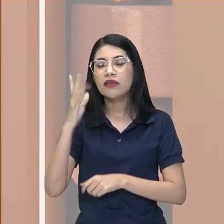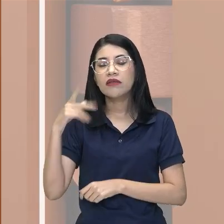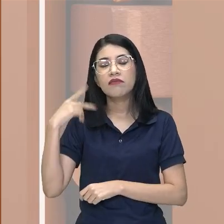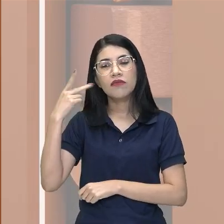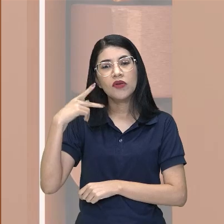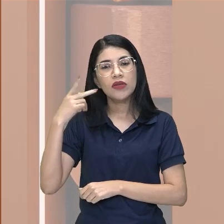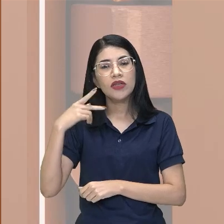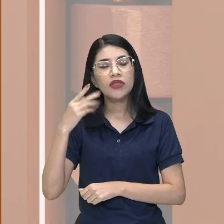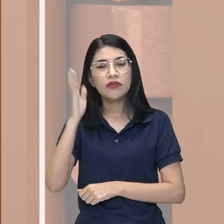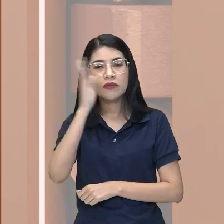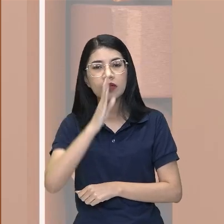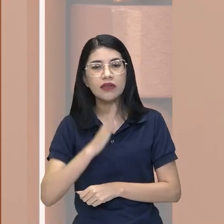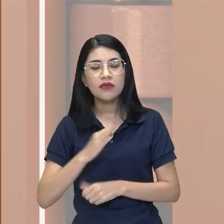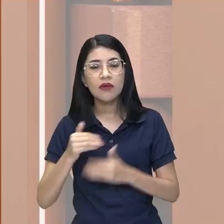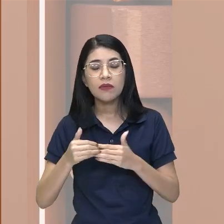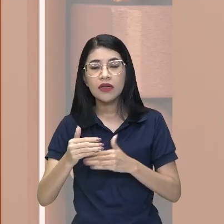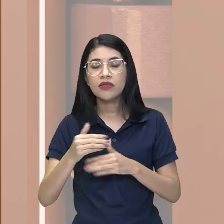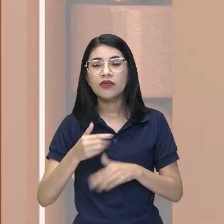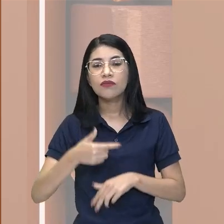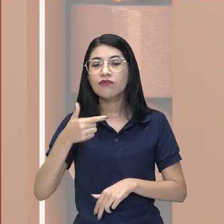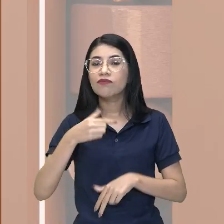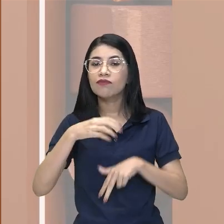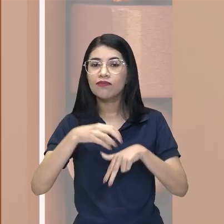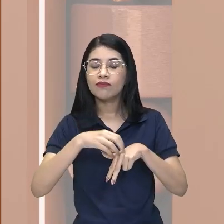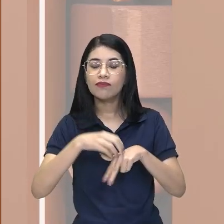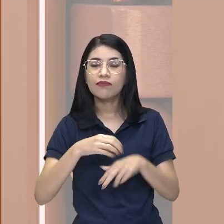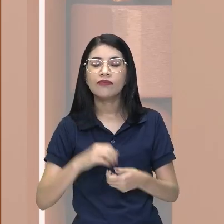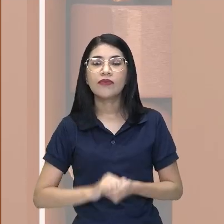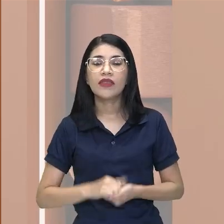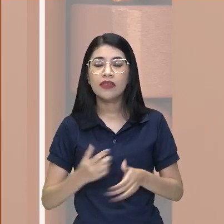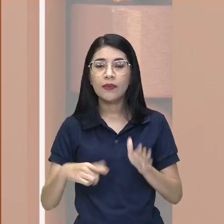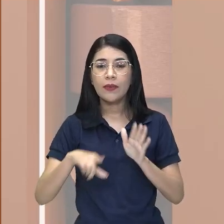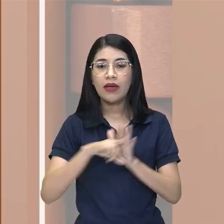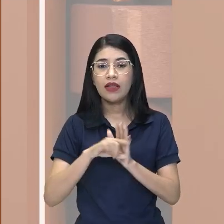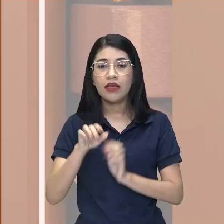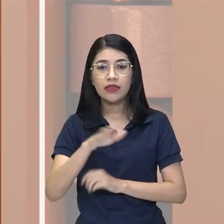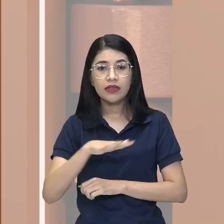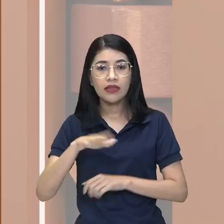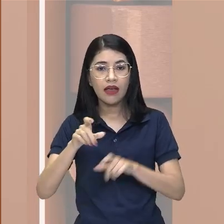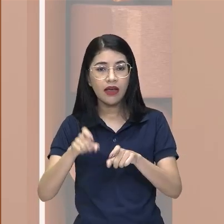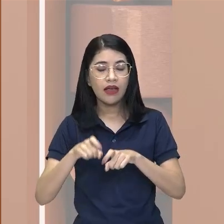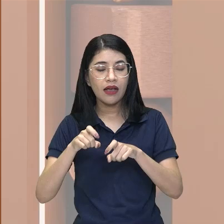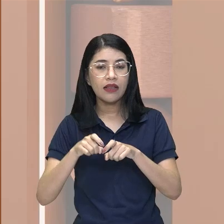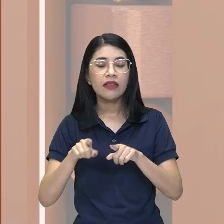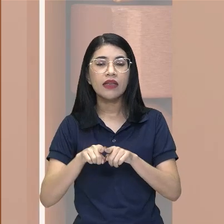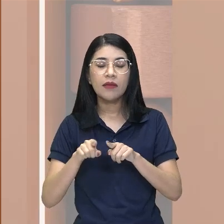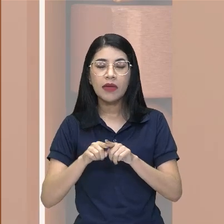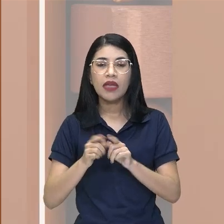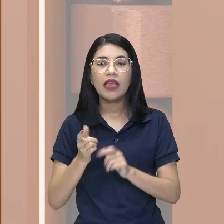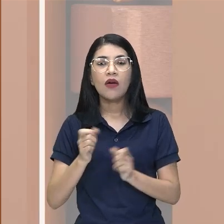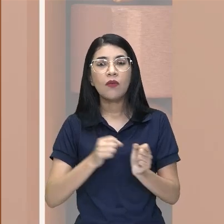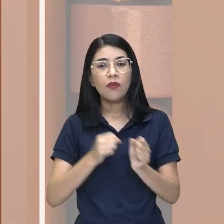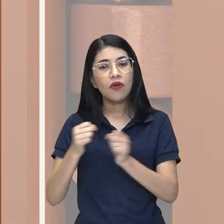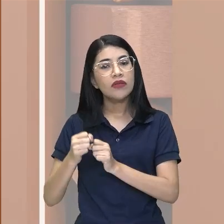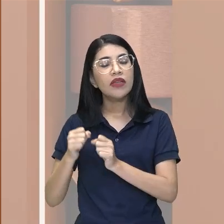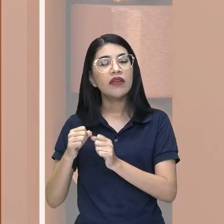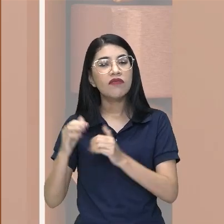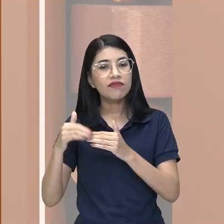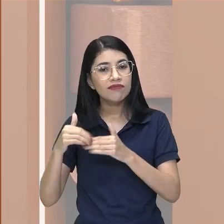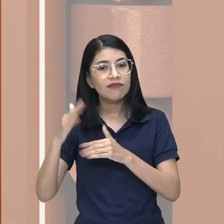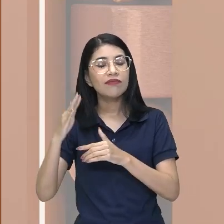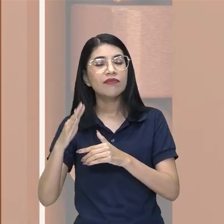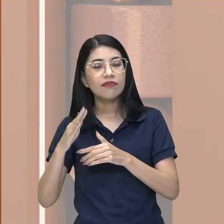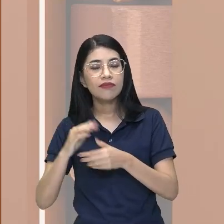ali no Segundo Reinado. E essa lei de terras, basicamente, aumentou ainda mais o poder dos coronéis e fez com que